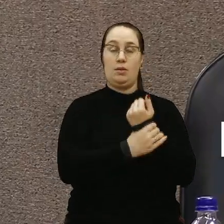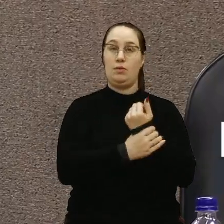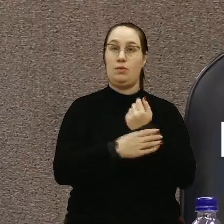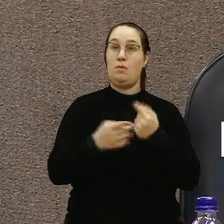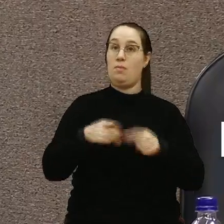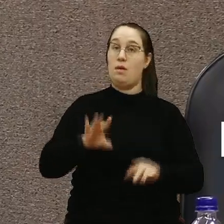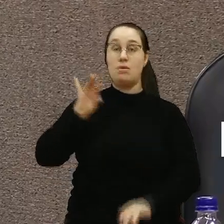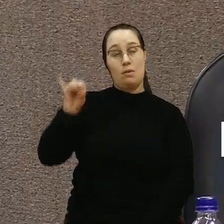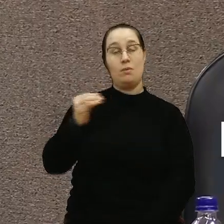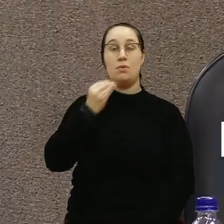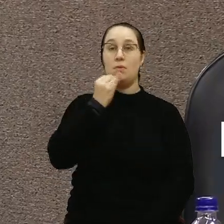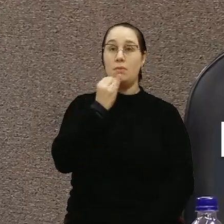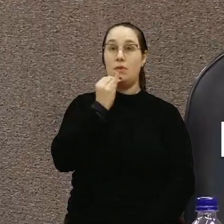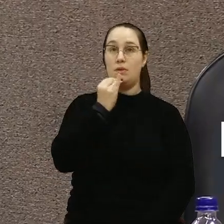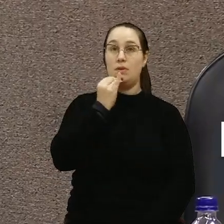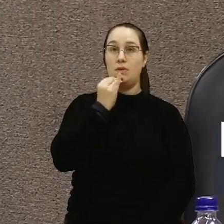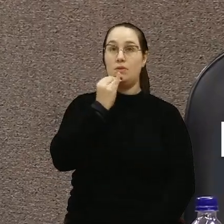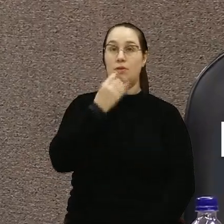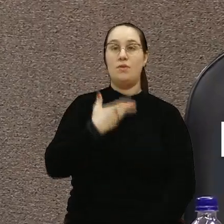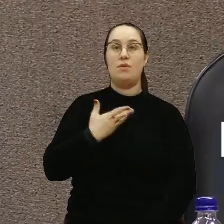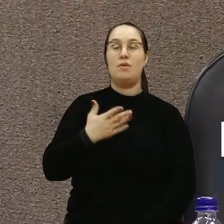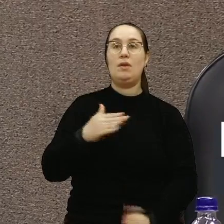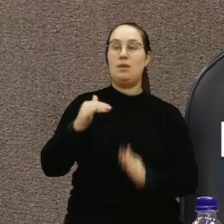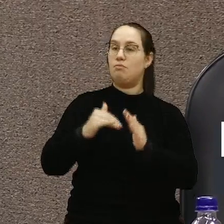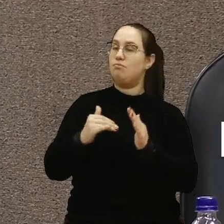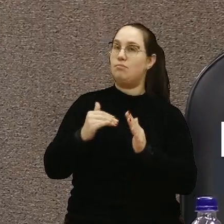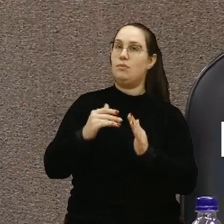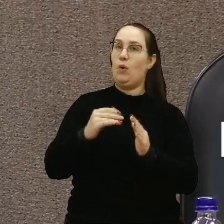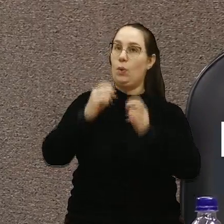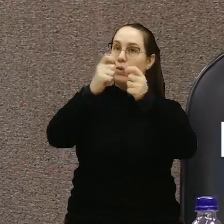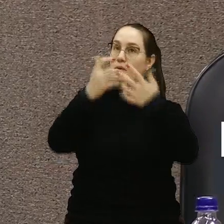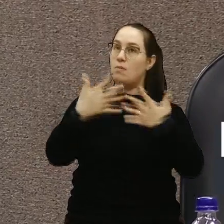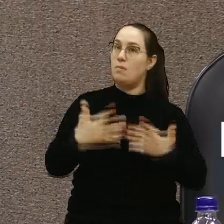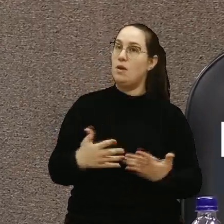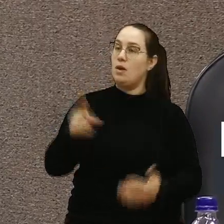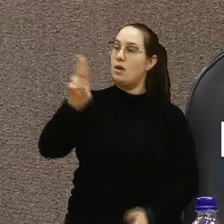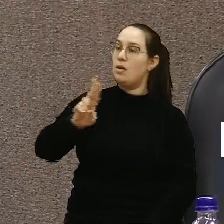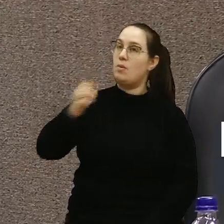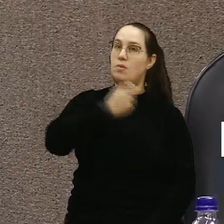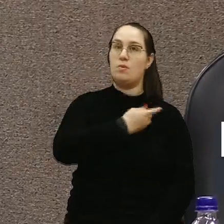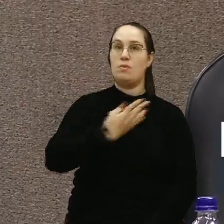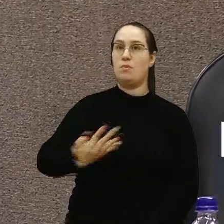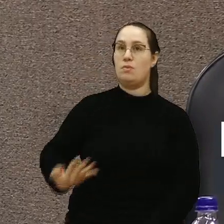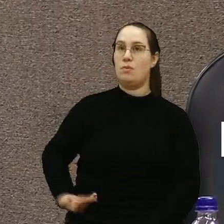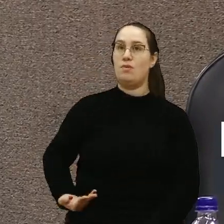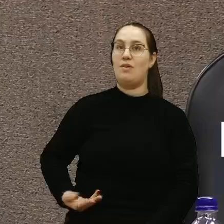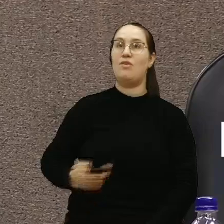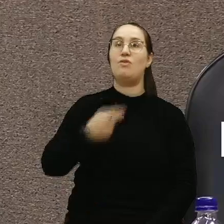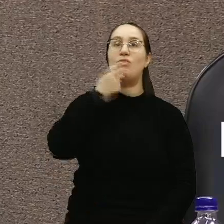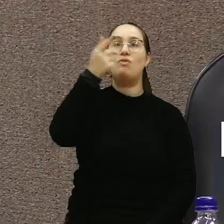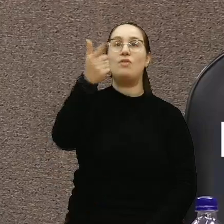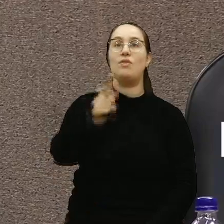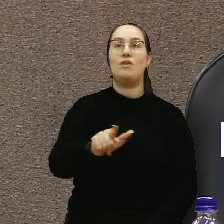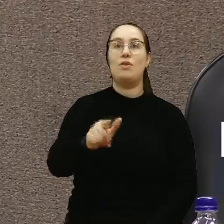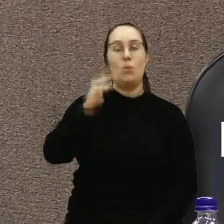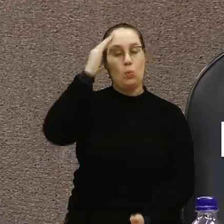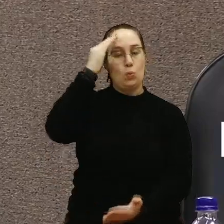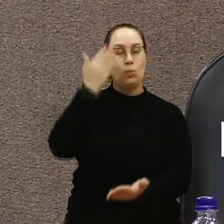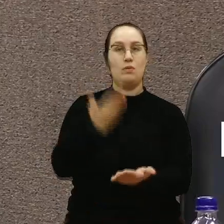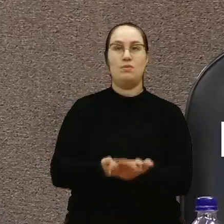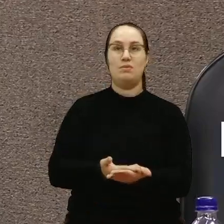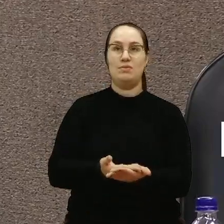uma possibilidade. Mas eu acho que, acima de tudo, quando a gente declara de utilidade pública, a gente reforça o que nós